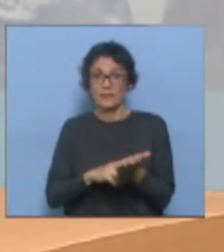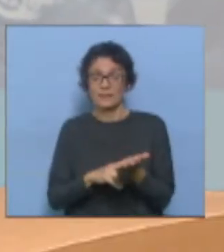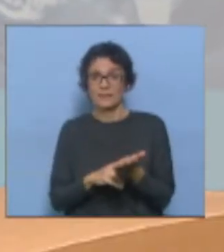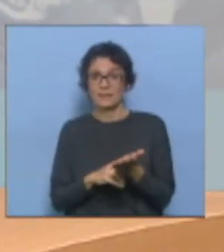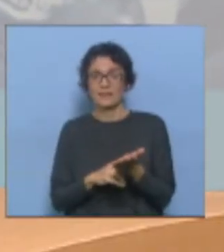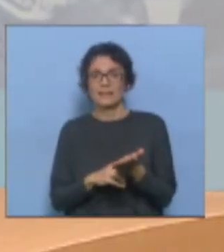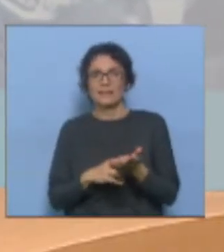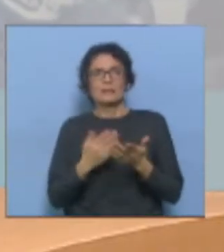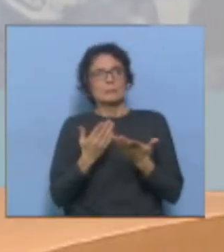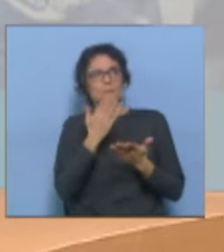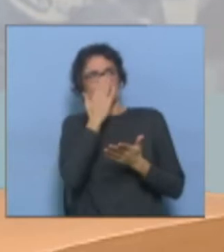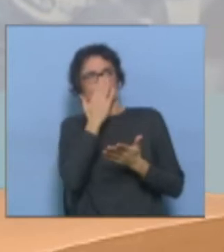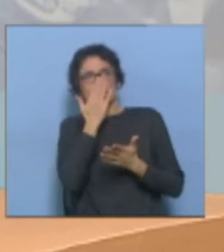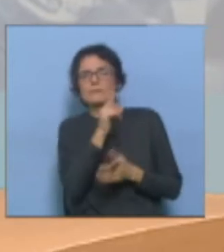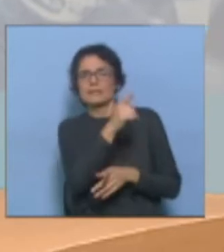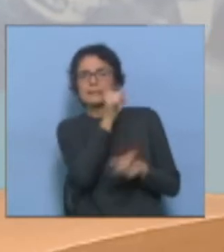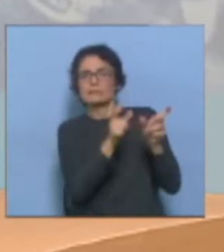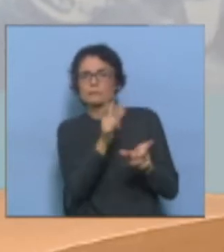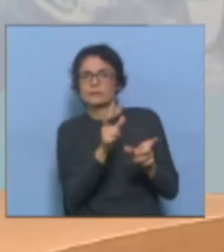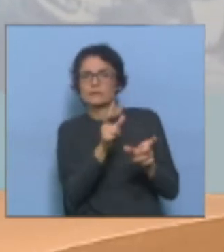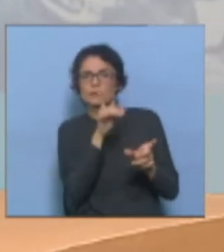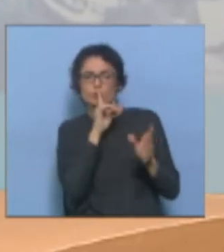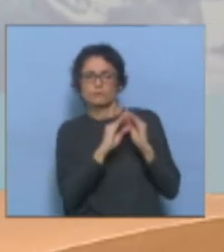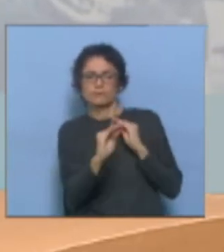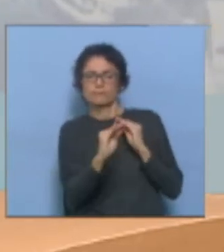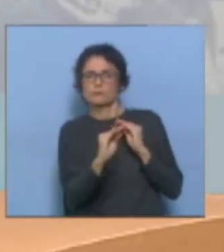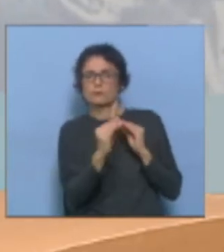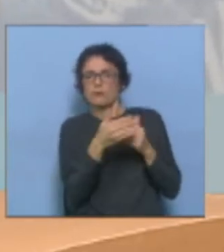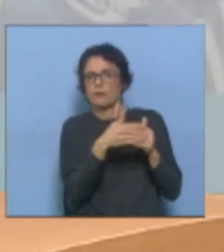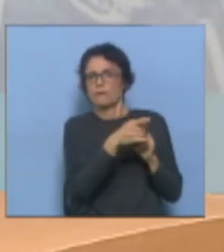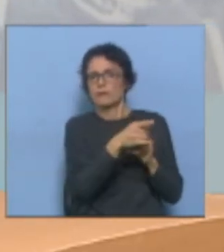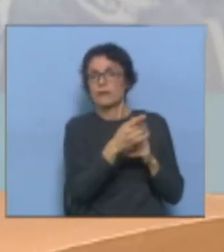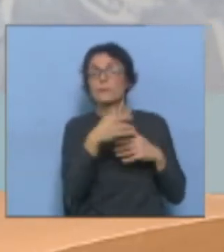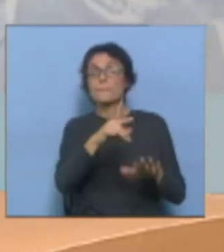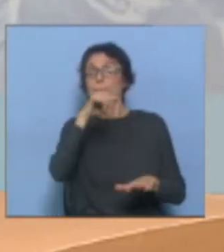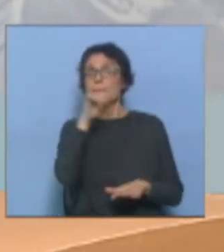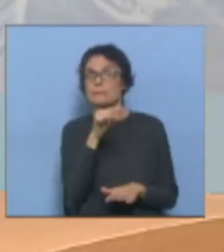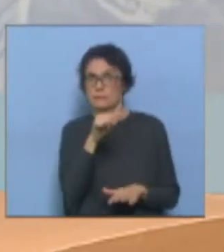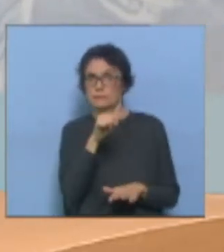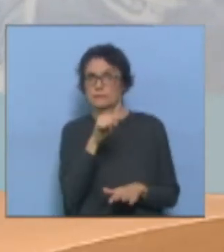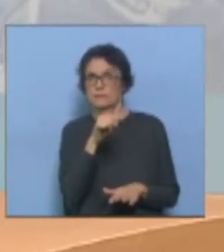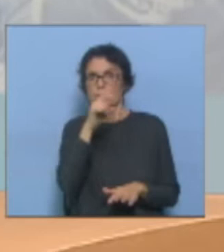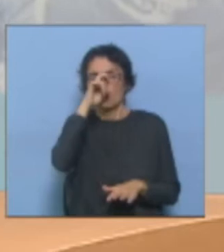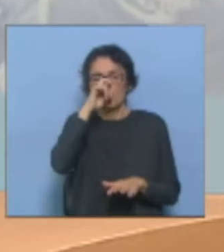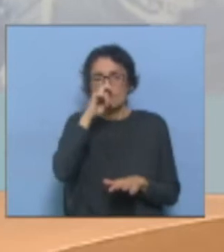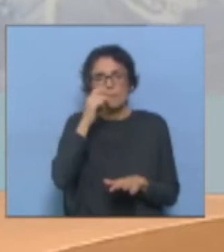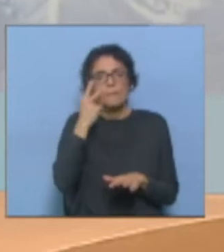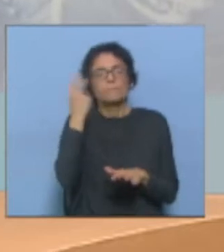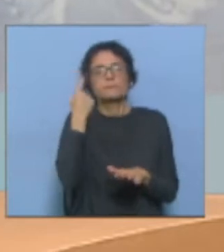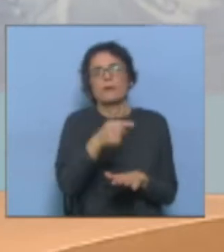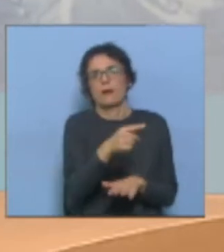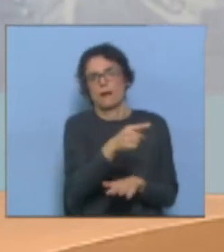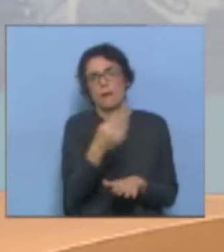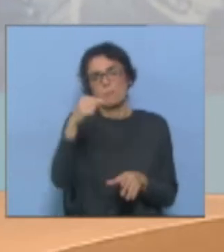estejam aparentemente a fazer muita coisa aos olhos do mundo, mas são uma memória muito viva da Igreja.